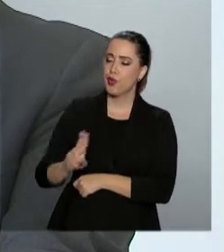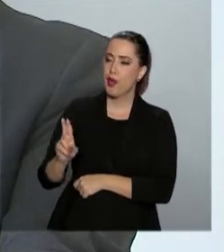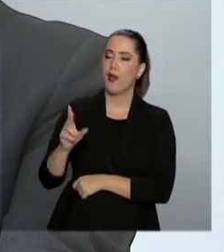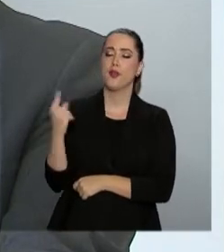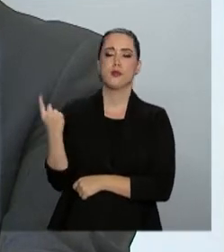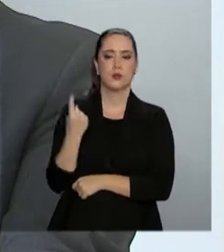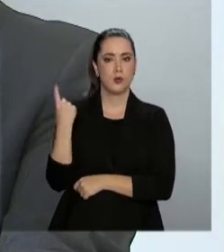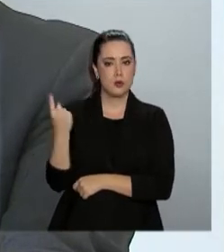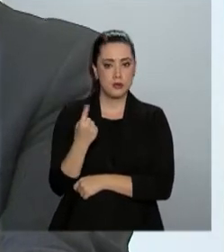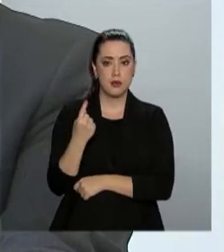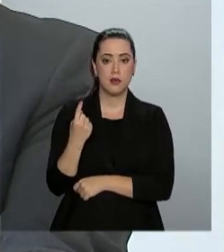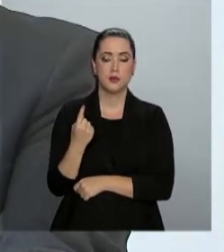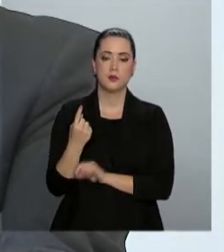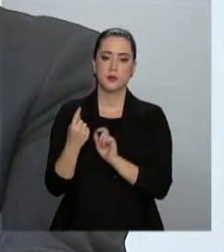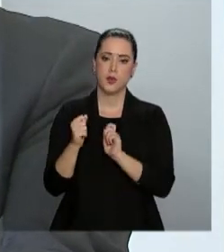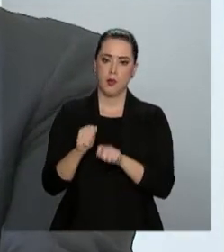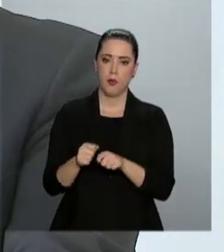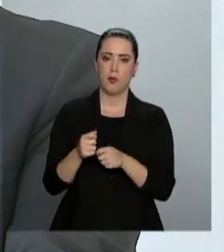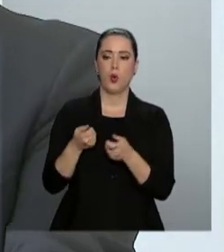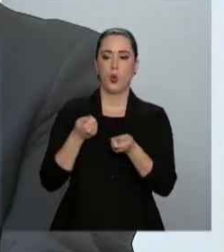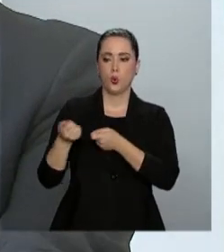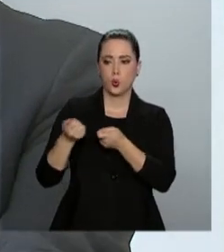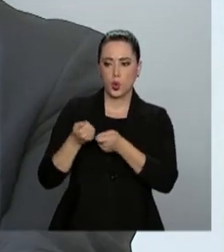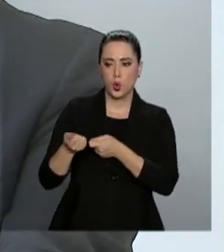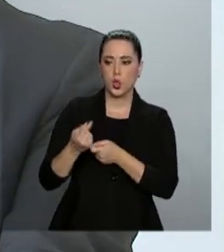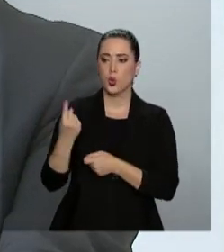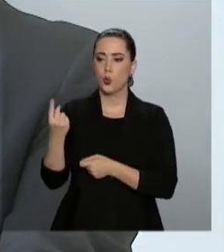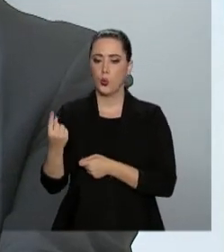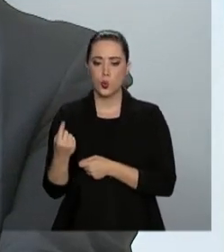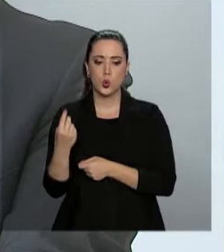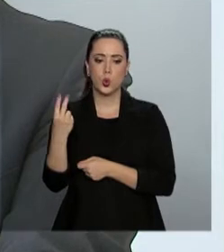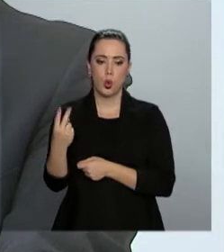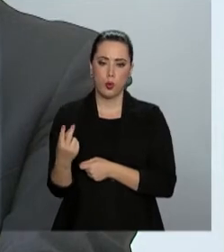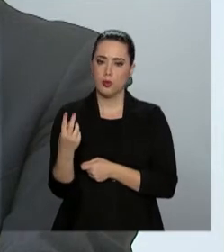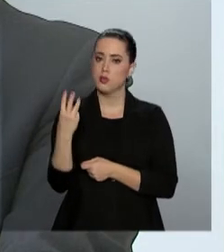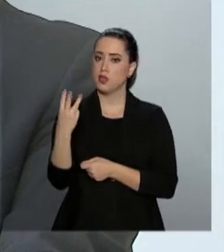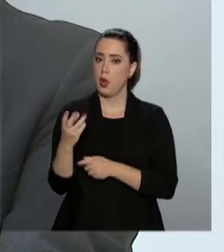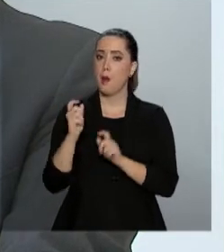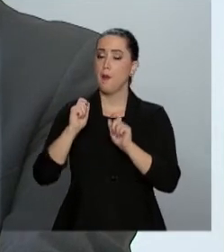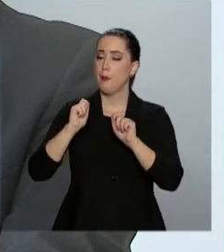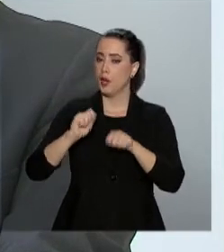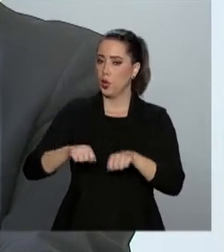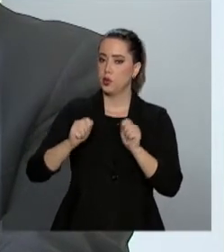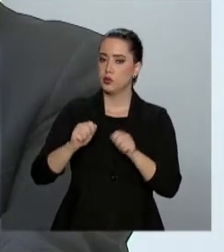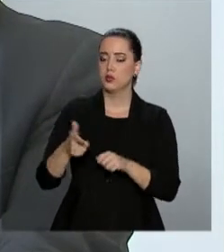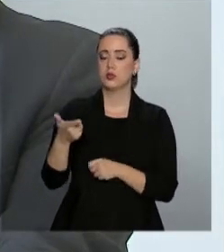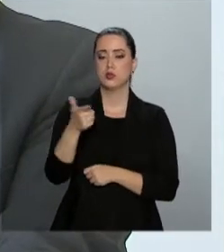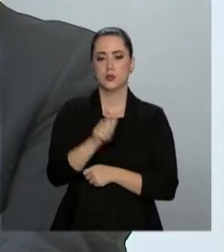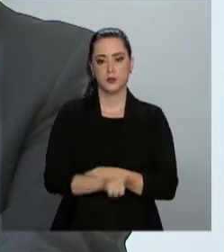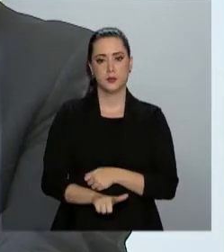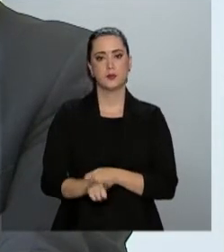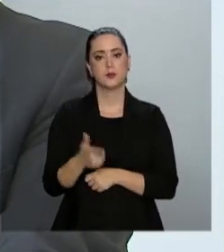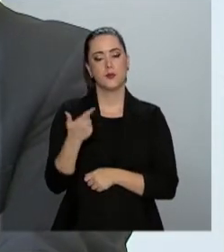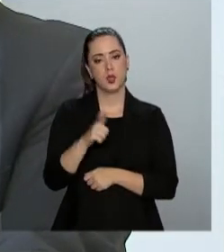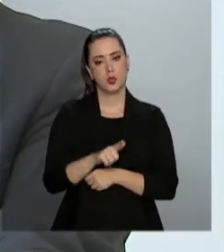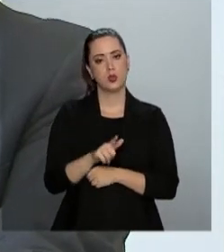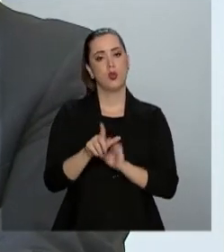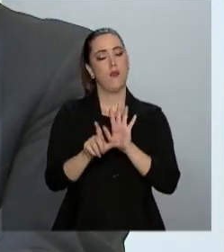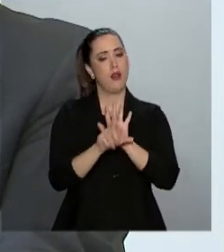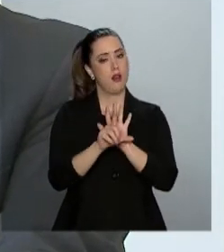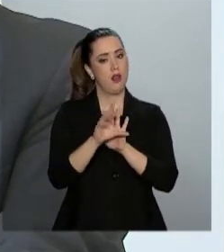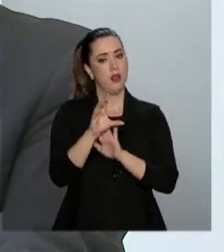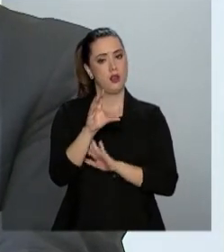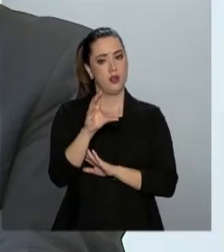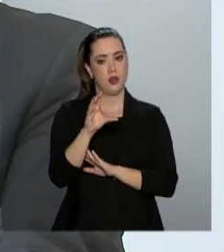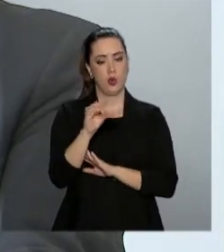pais algum tipo de controle, esses poderiam, novamente, de novo, o Código de Defesa do Consumidor tem